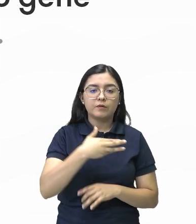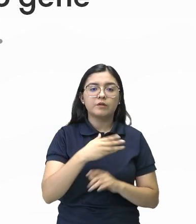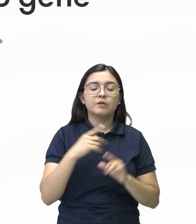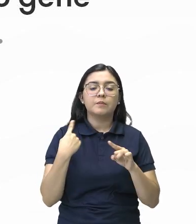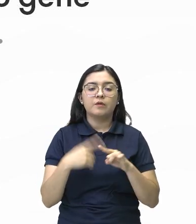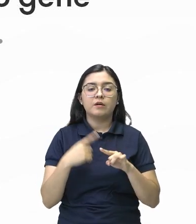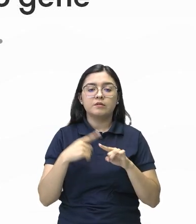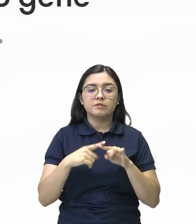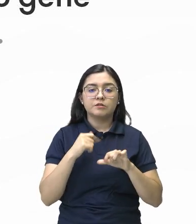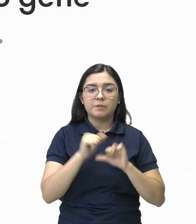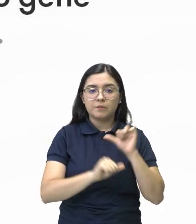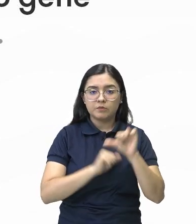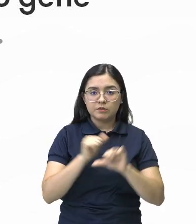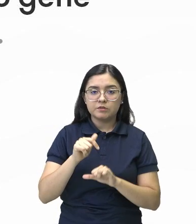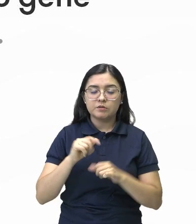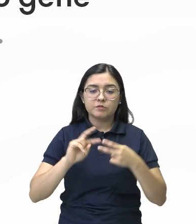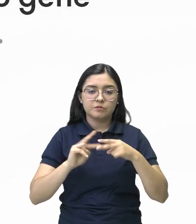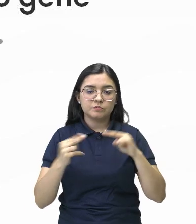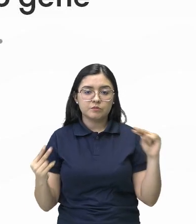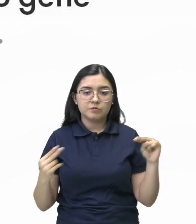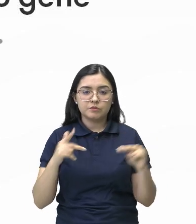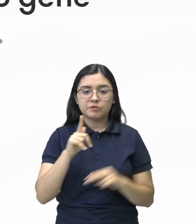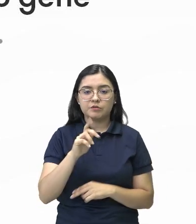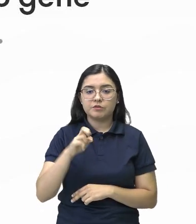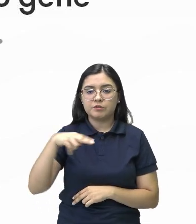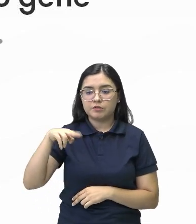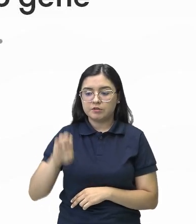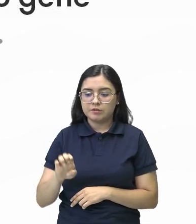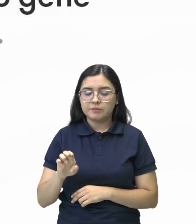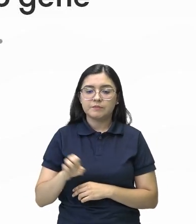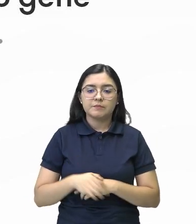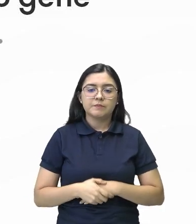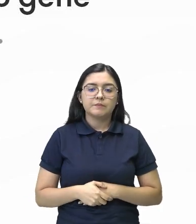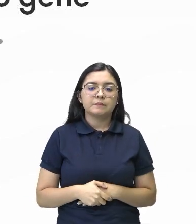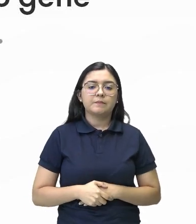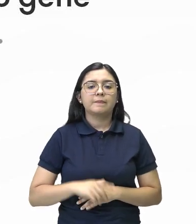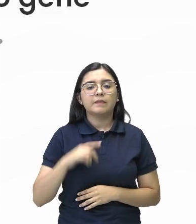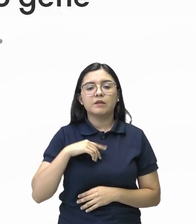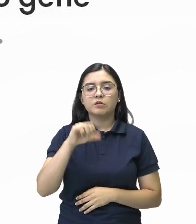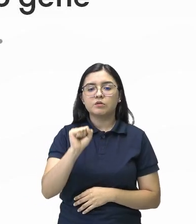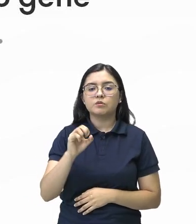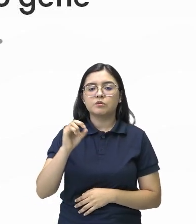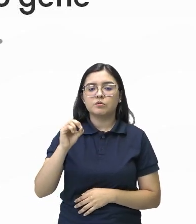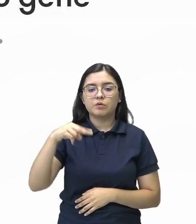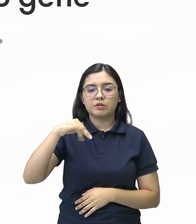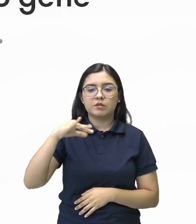regulação do gene, né, esse gene Sonic Hedgehog.